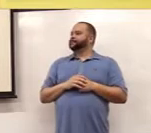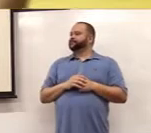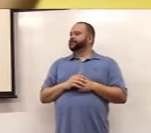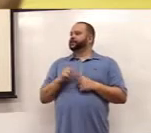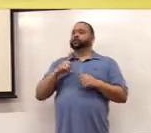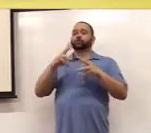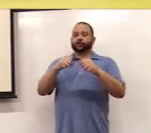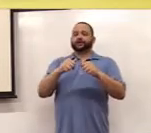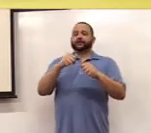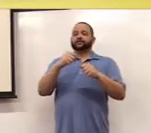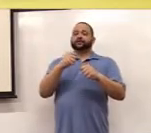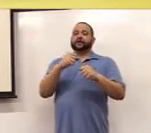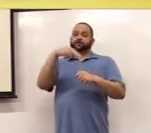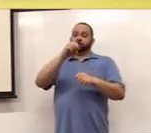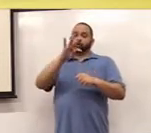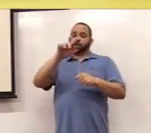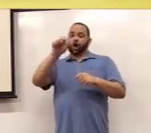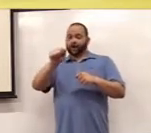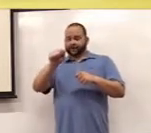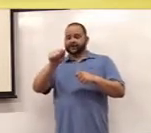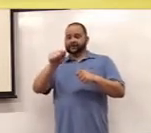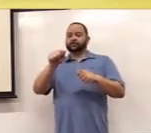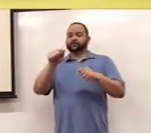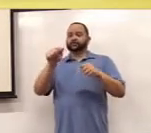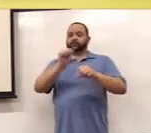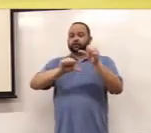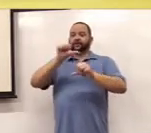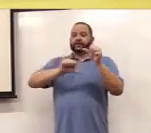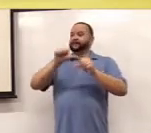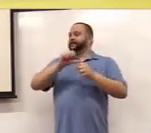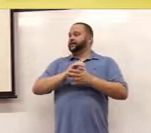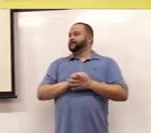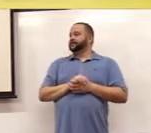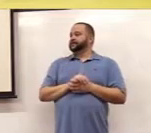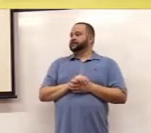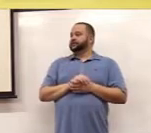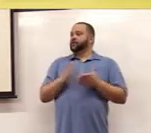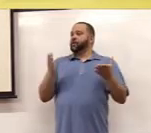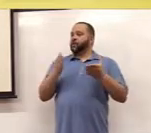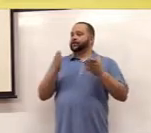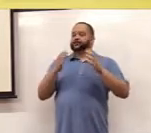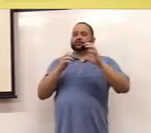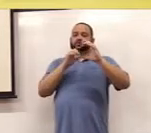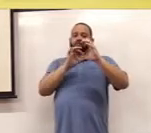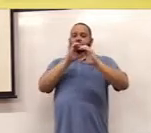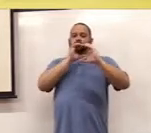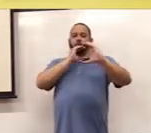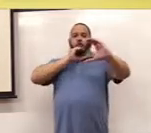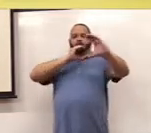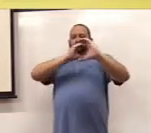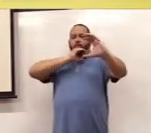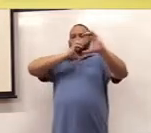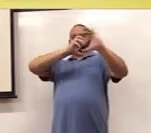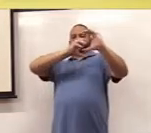maior quer dizer que todas as notas estão alteradas, e a trompa daquela época não é que nem as de hoje em dia, que tem as chaves, né? Que a gente consegue mudar o tamanho de